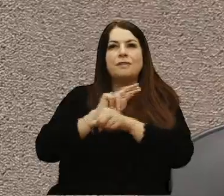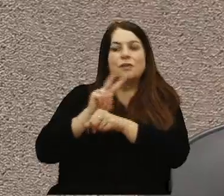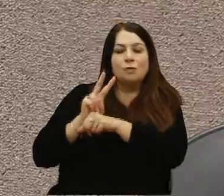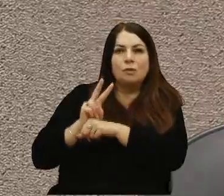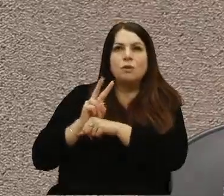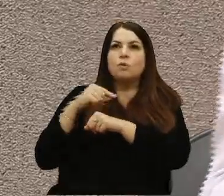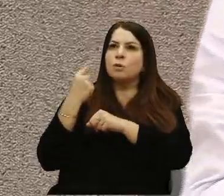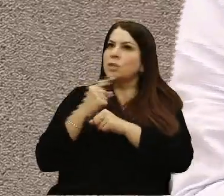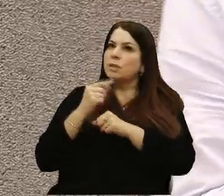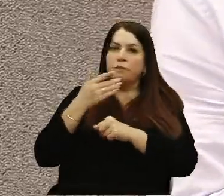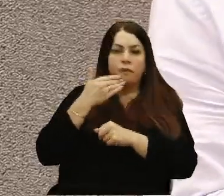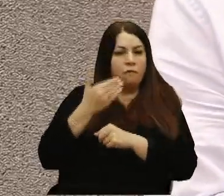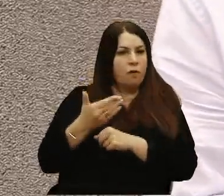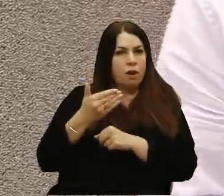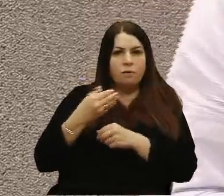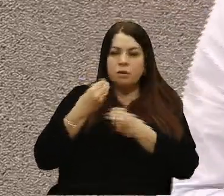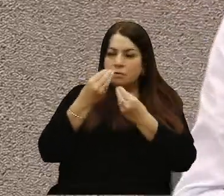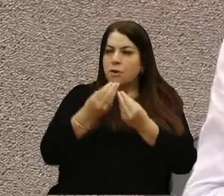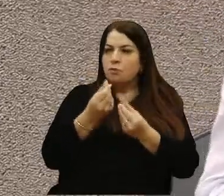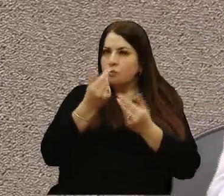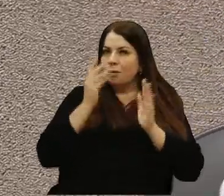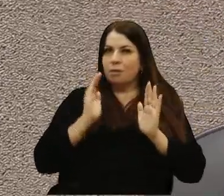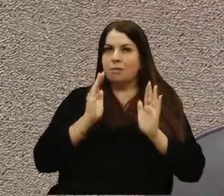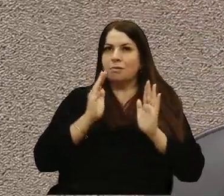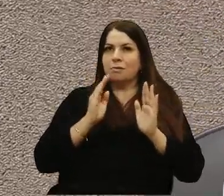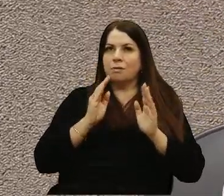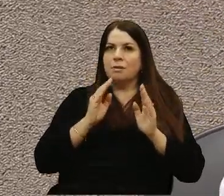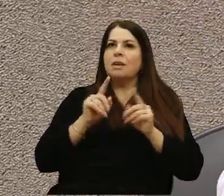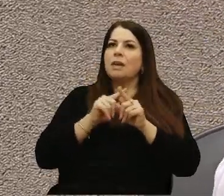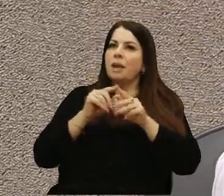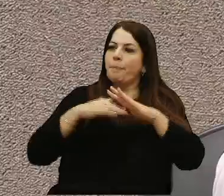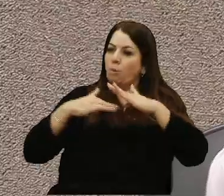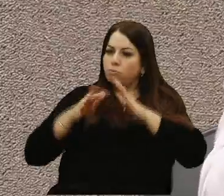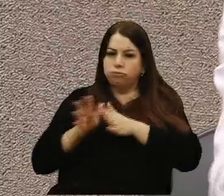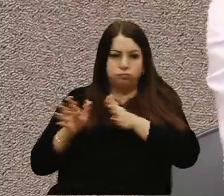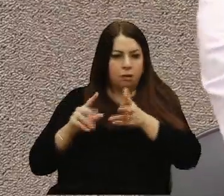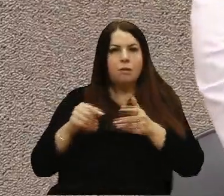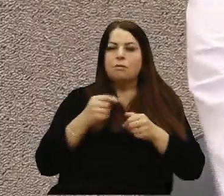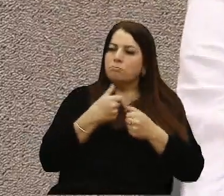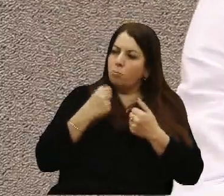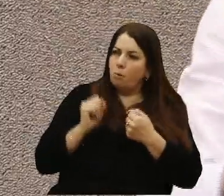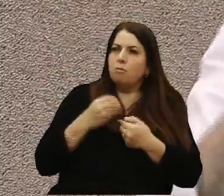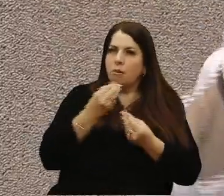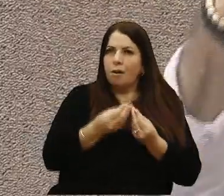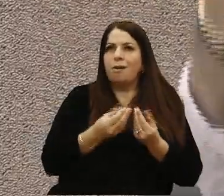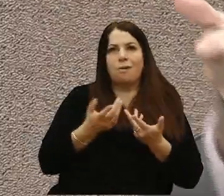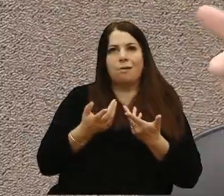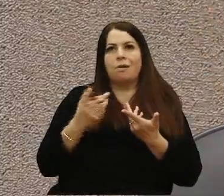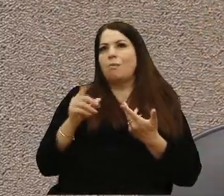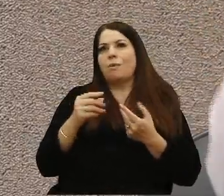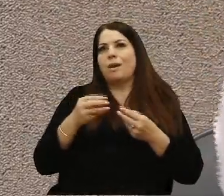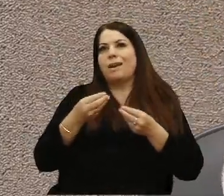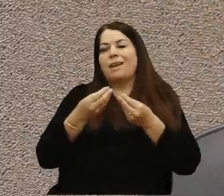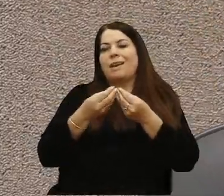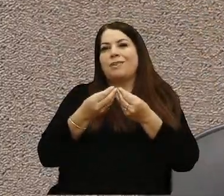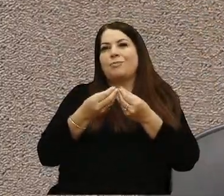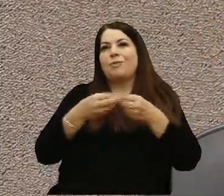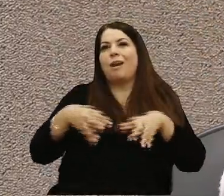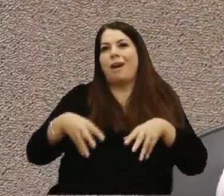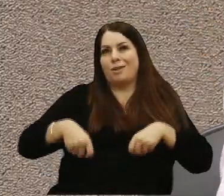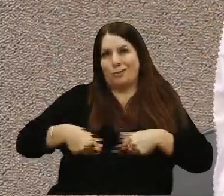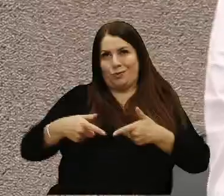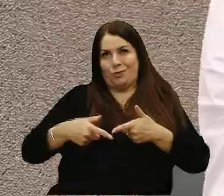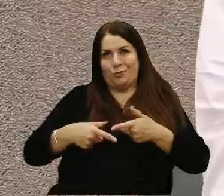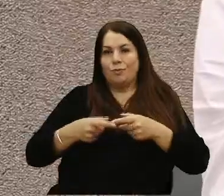nós ia ser favorável a dar o dinheiro. Tem que dar. É para a mobilidade urbana, vamos dar. Até porque não é um desperdício, é um investimento.